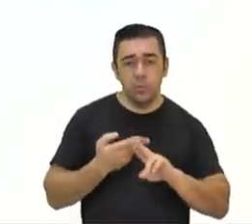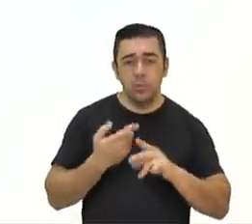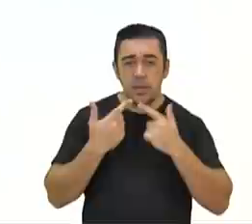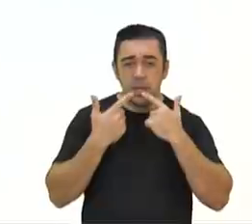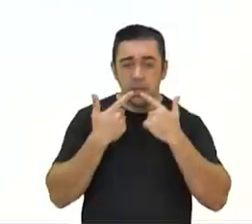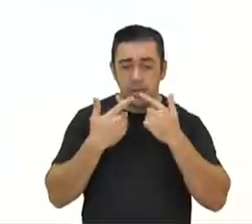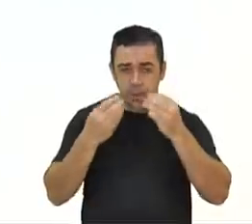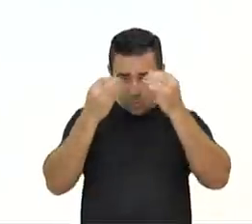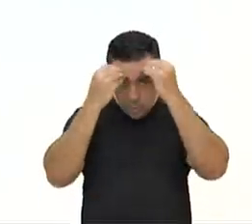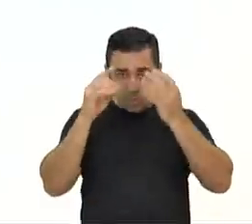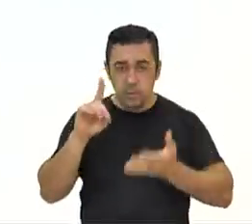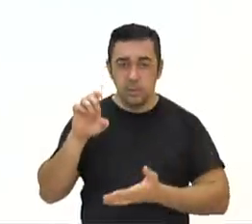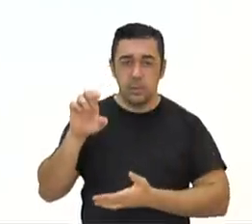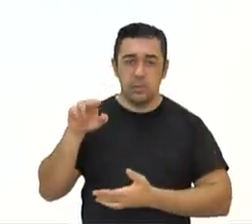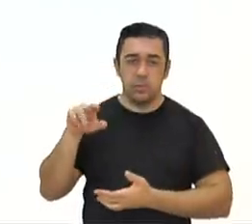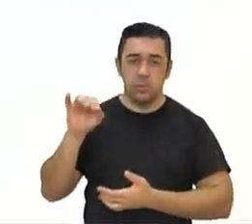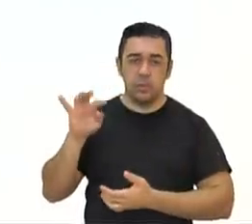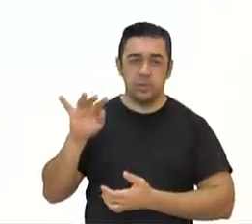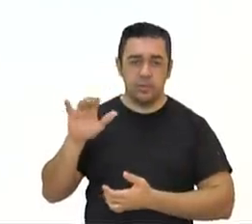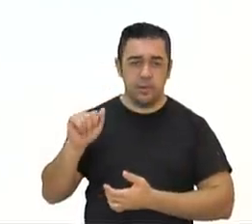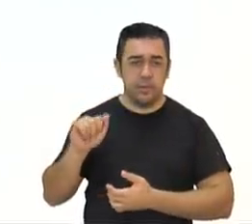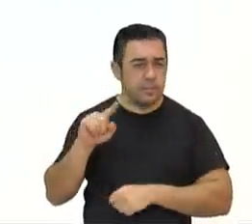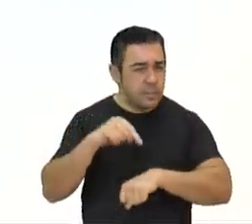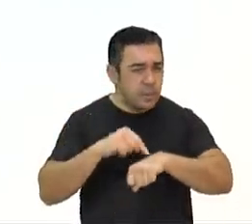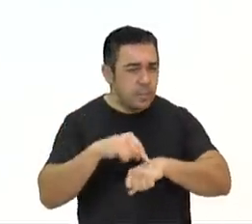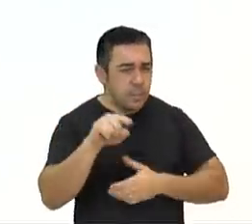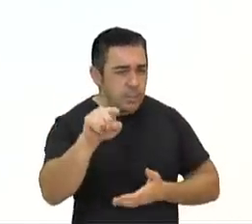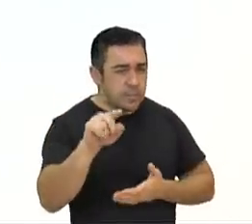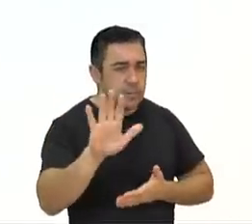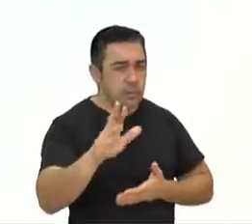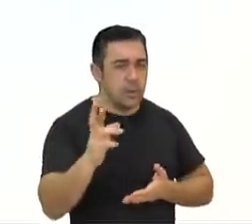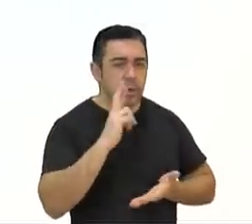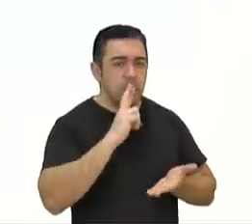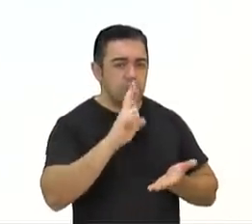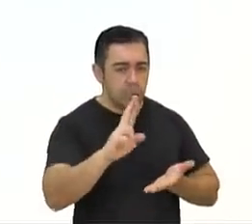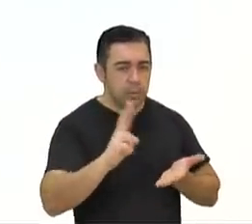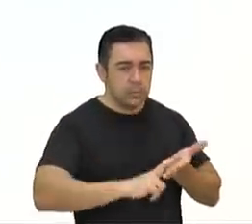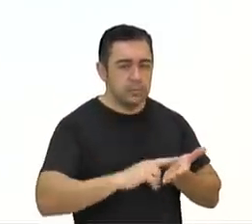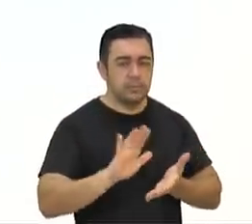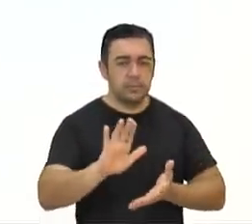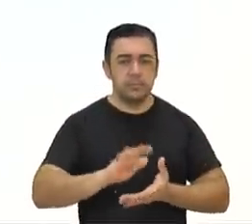denotativa apenas? Um tempo e a gente já volta com a resposta.